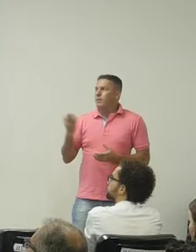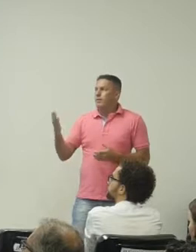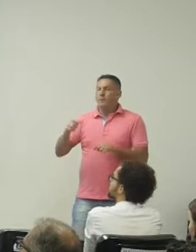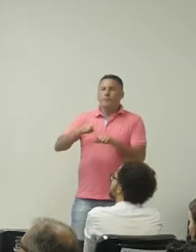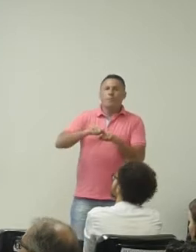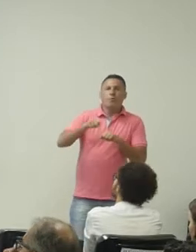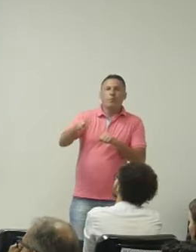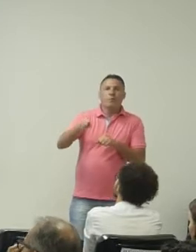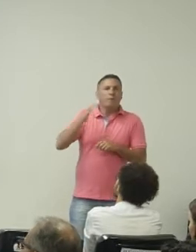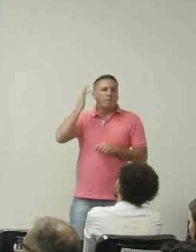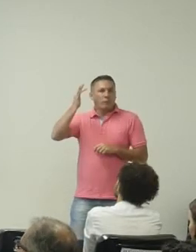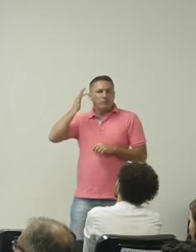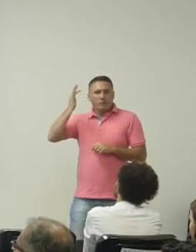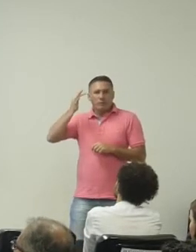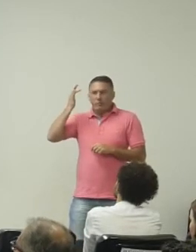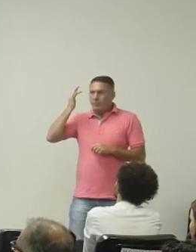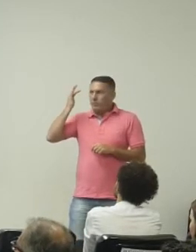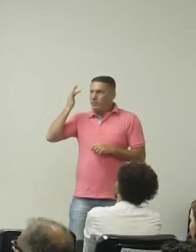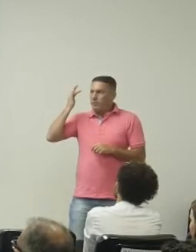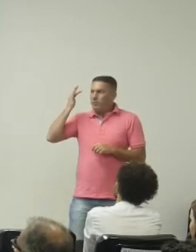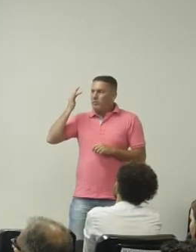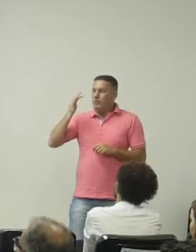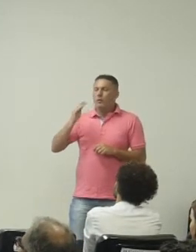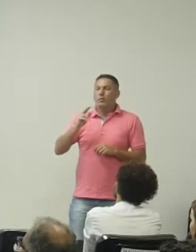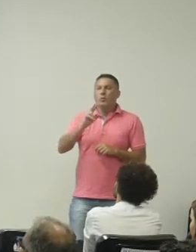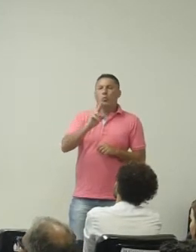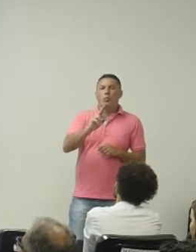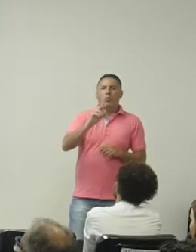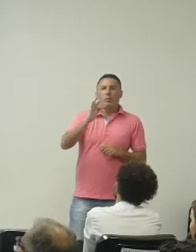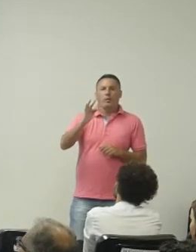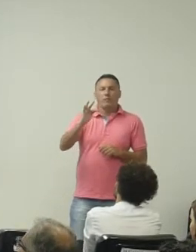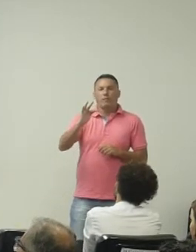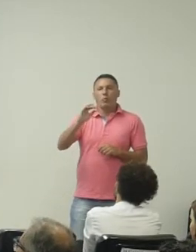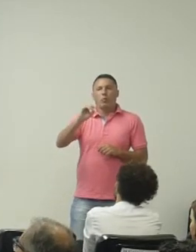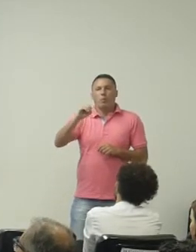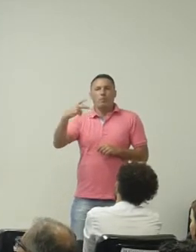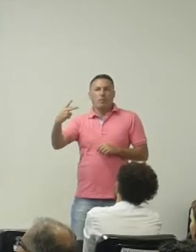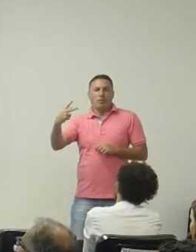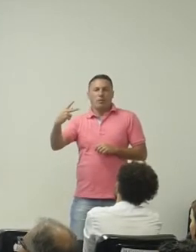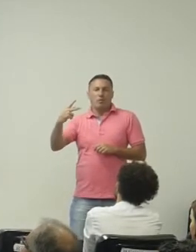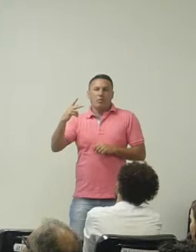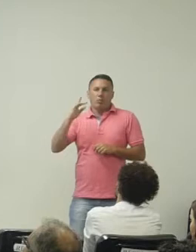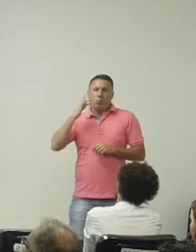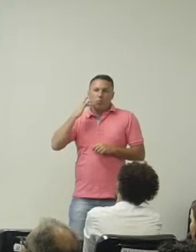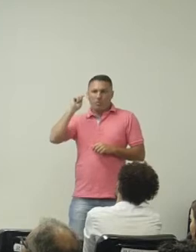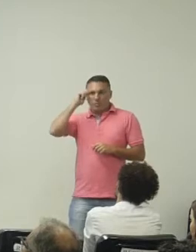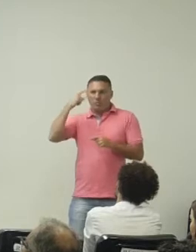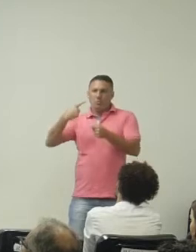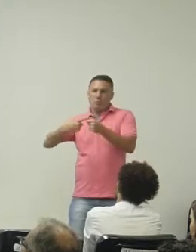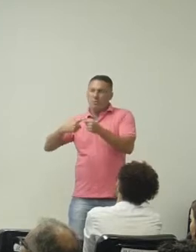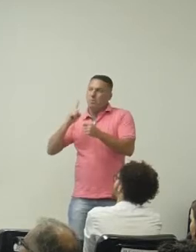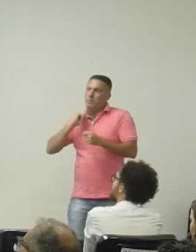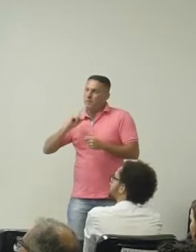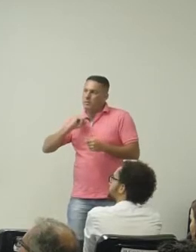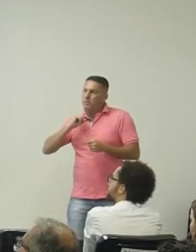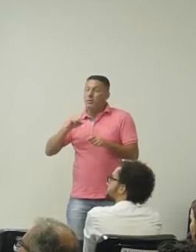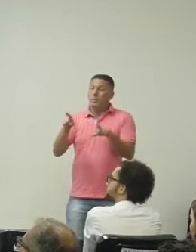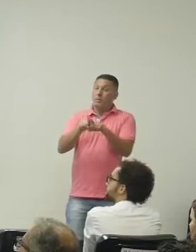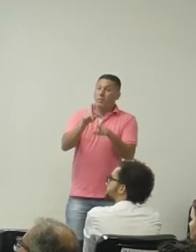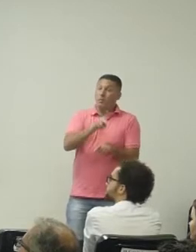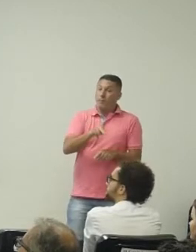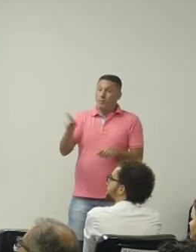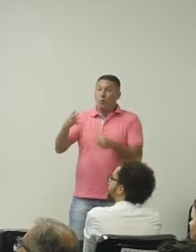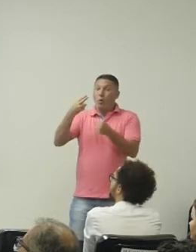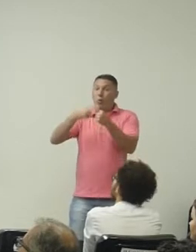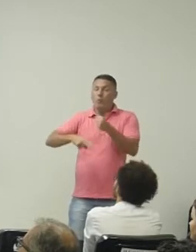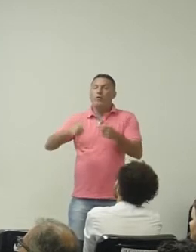Graduada em Filosofia pela Universidade Federal de Ouro Preto, docente do Instituto Federal do Espírito Santo, atualmente campus